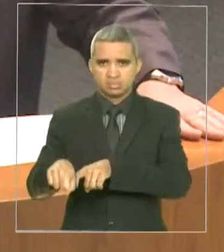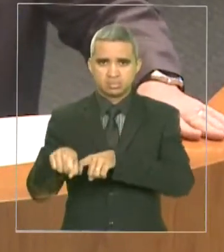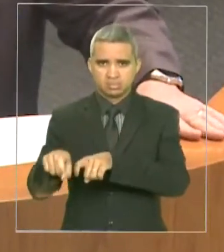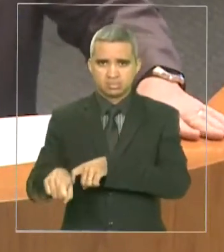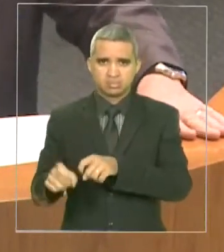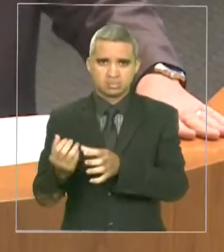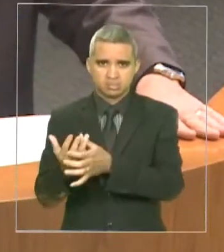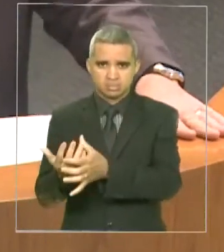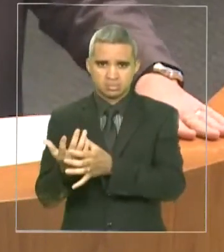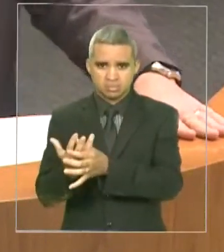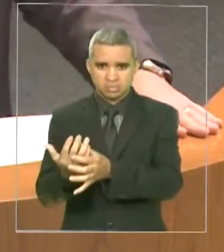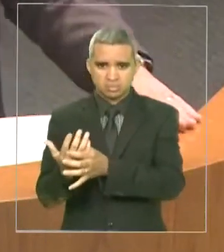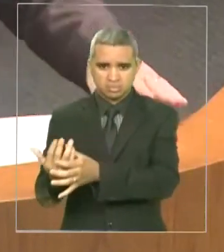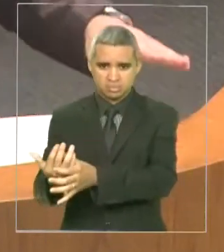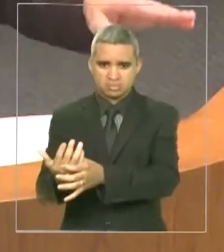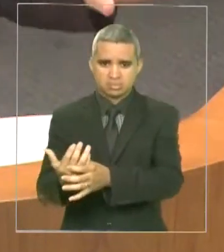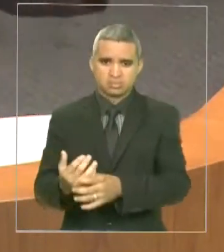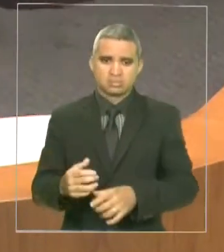deputado Souza,